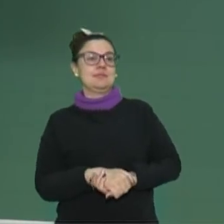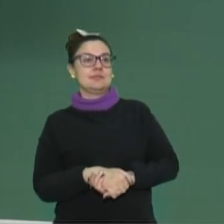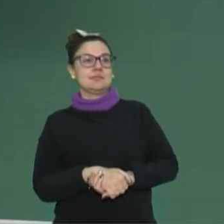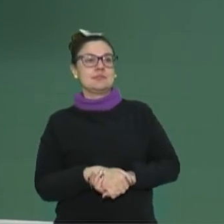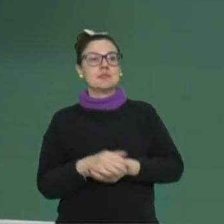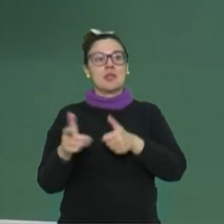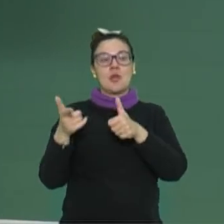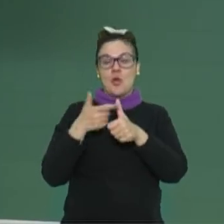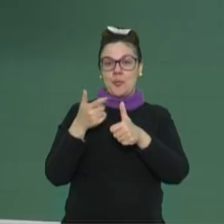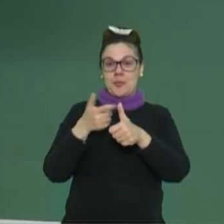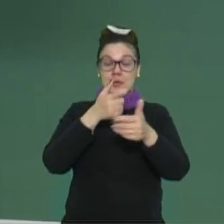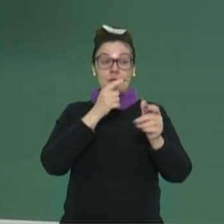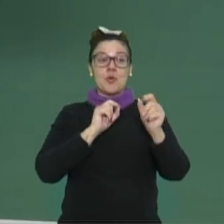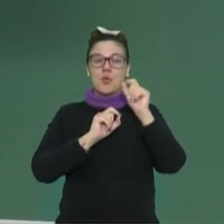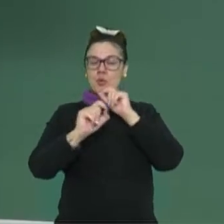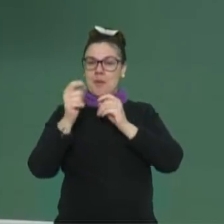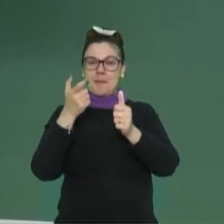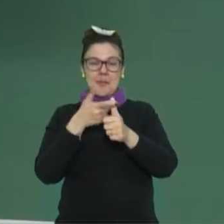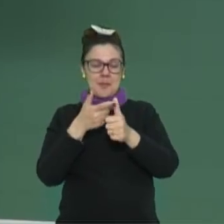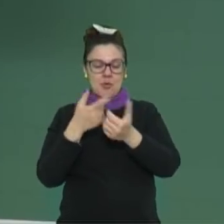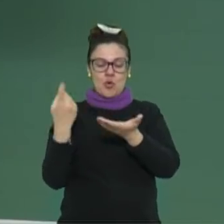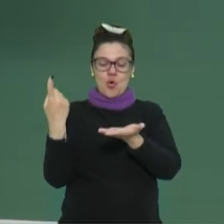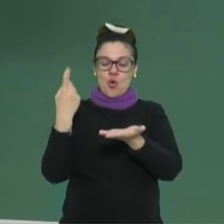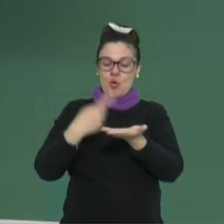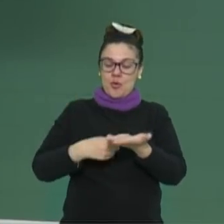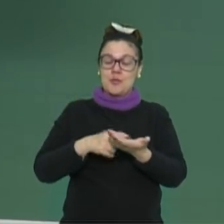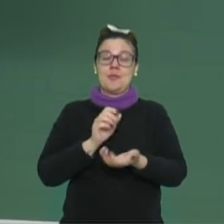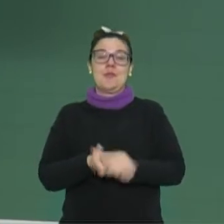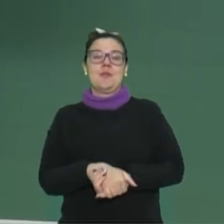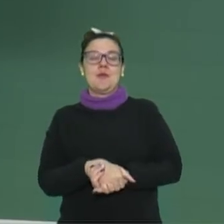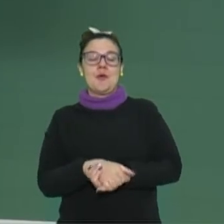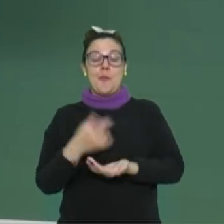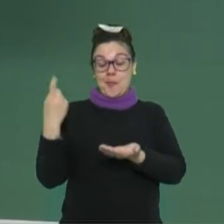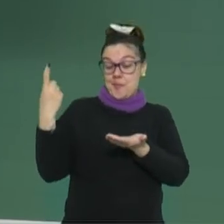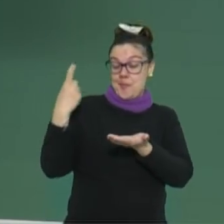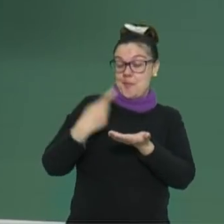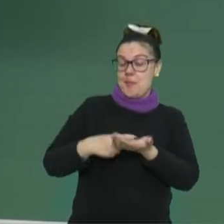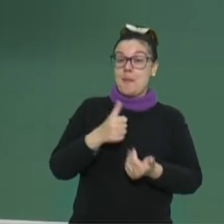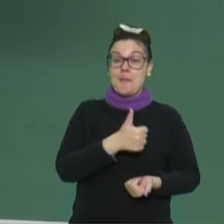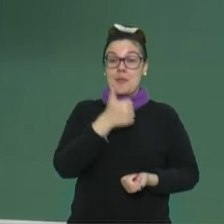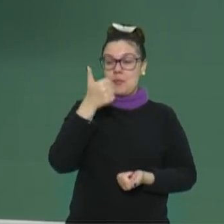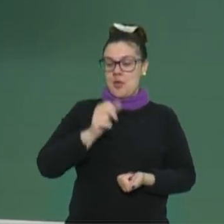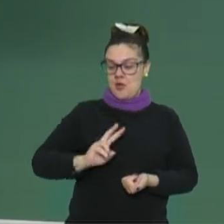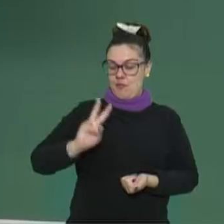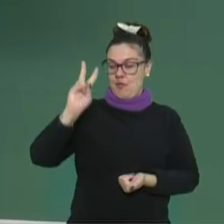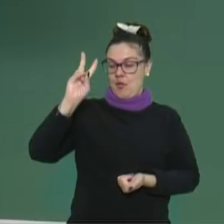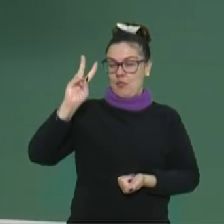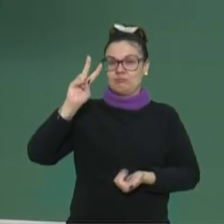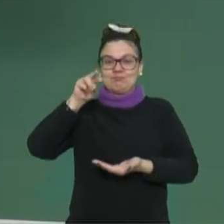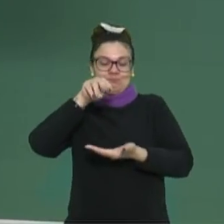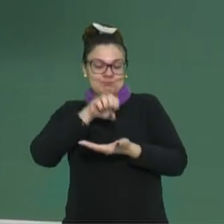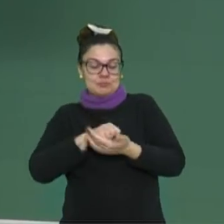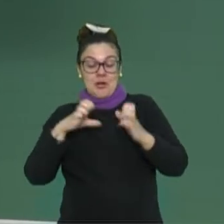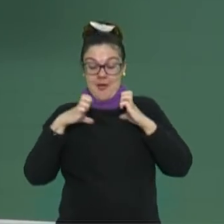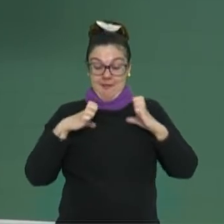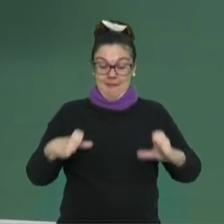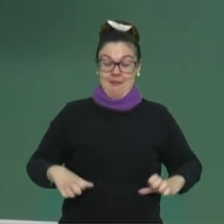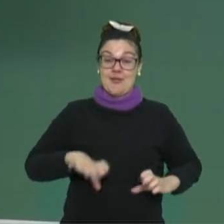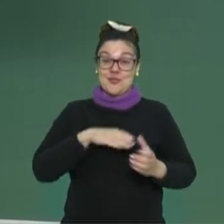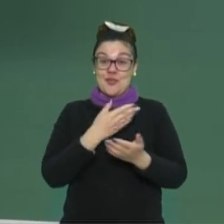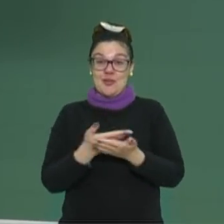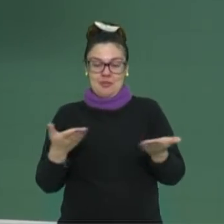O primeiro tratado, ou o primeiro valor muito bem consolidado na nossa